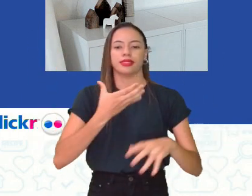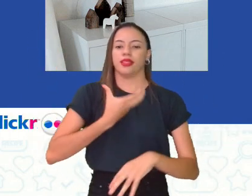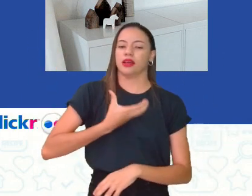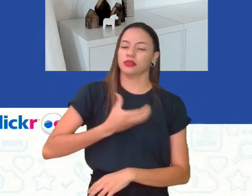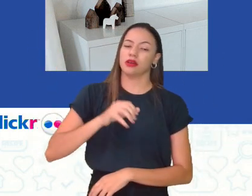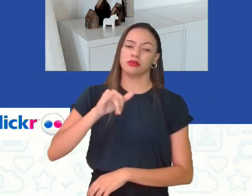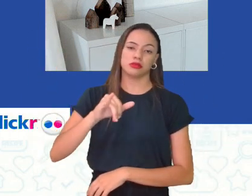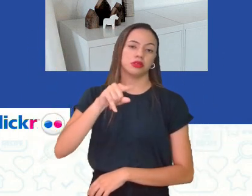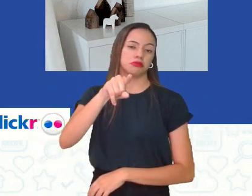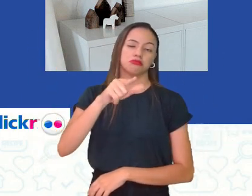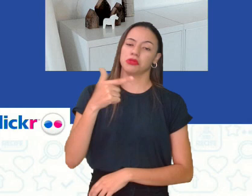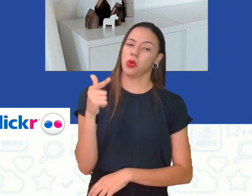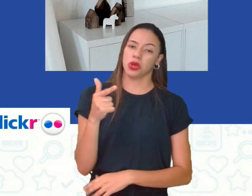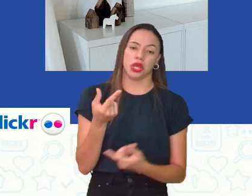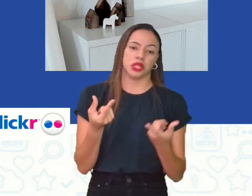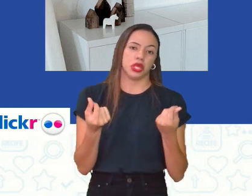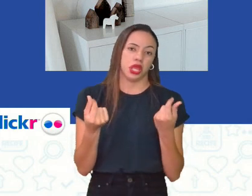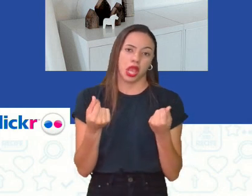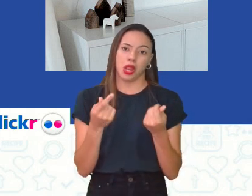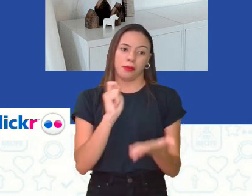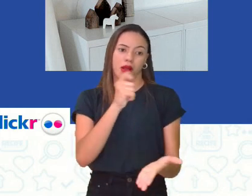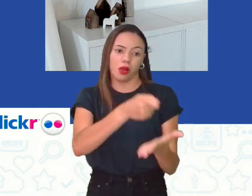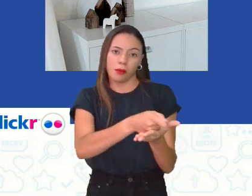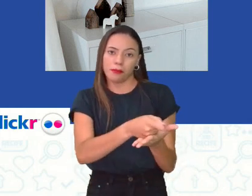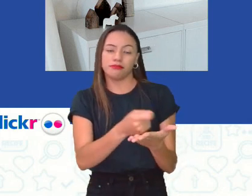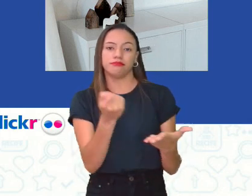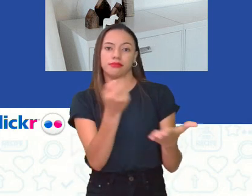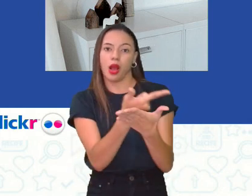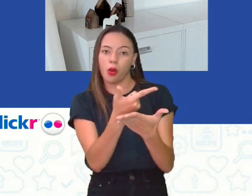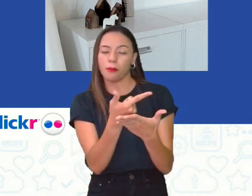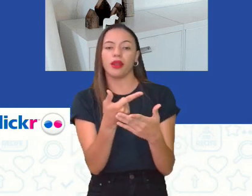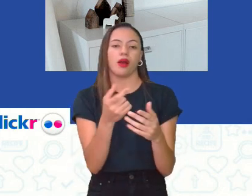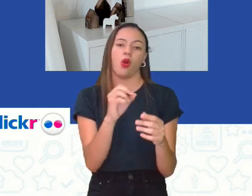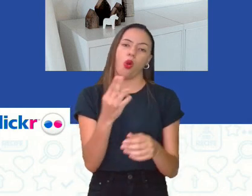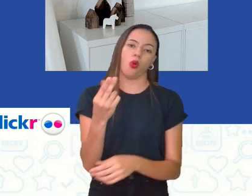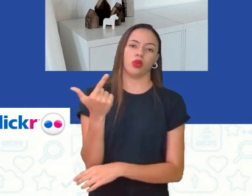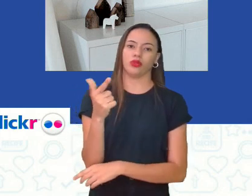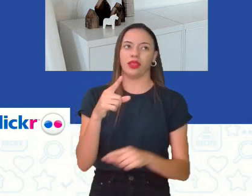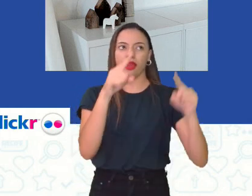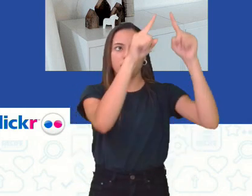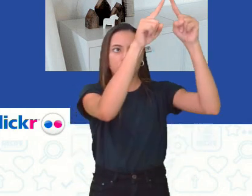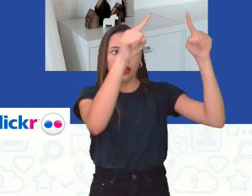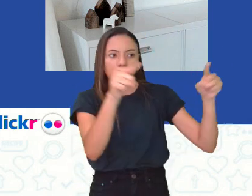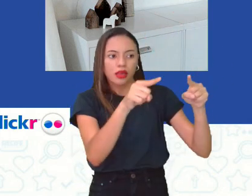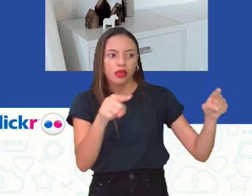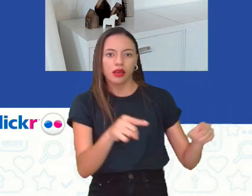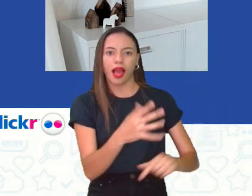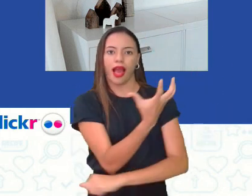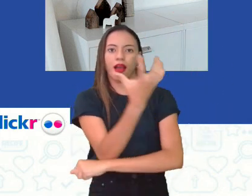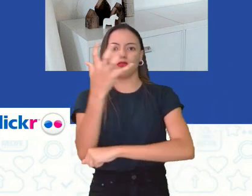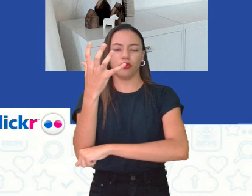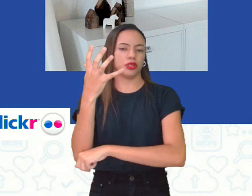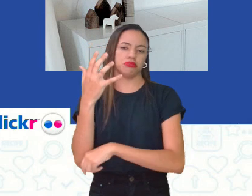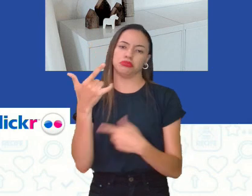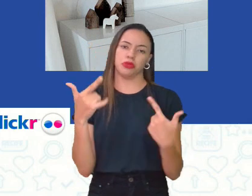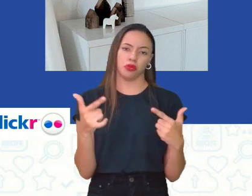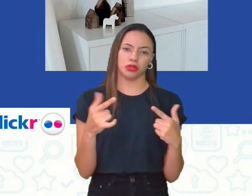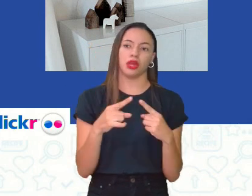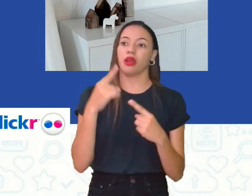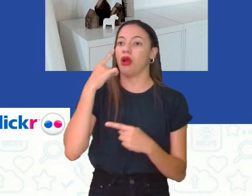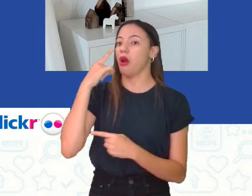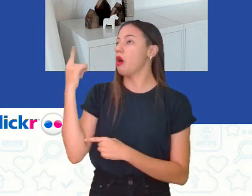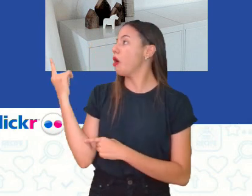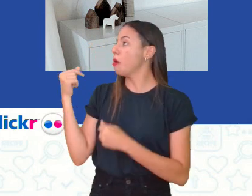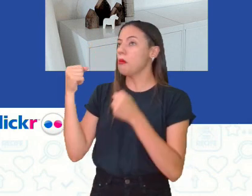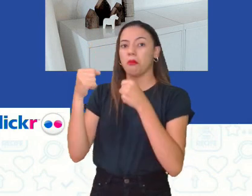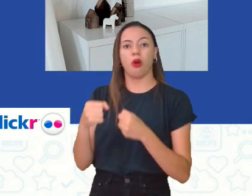comprar uma árvore ou não quer, também não tem espaço para botar uma árvore de Natal grande, pode explorar essas ideias. Veja que coisa